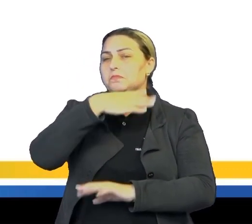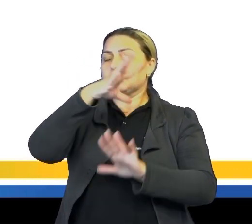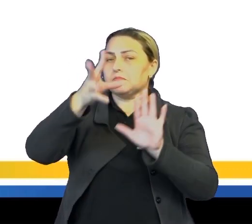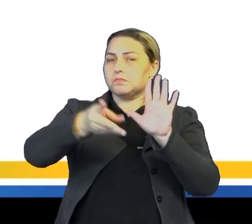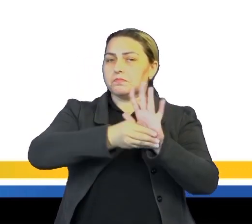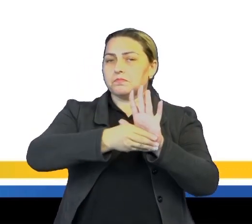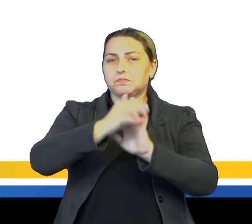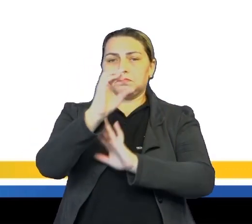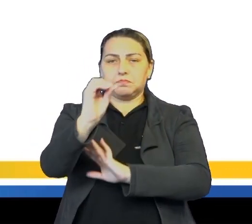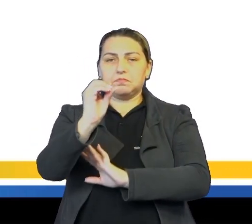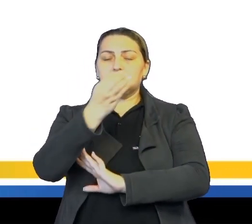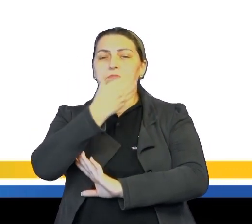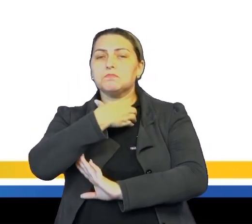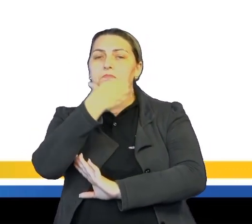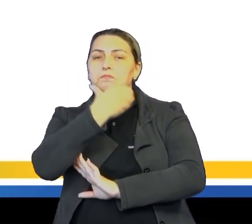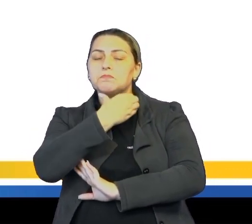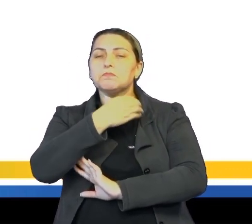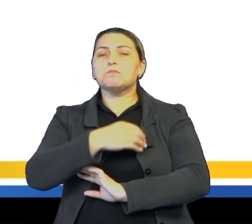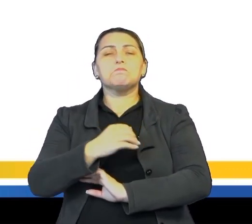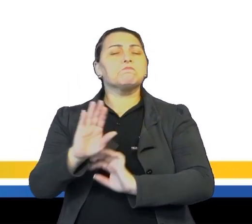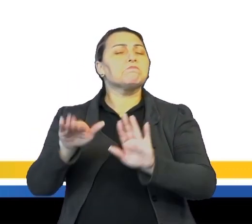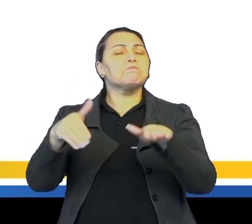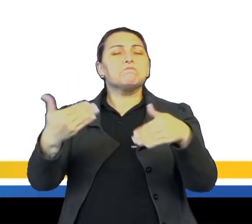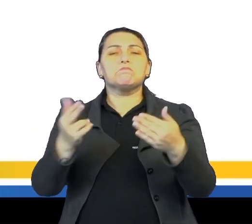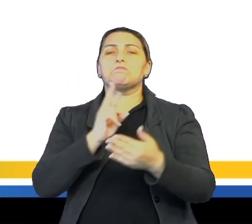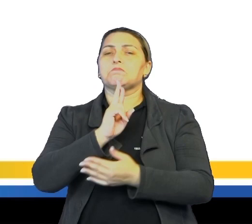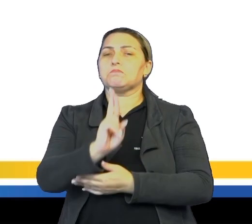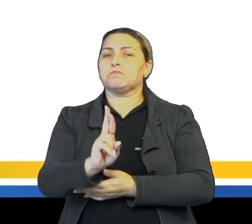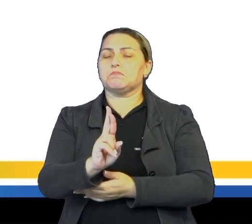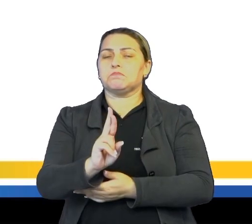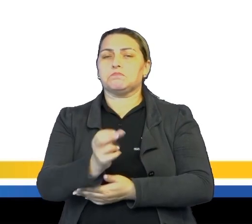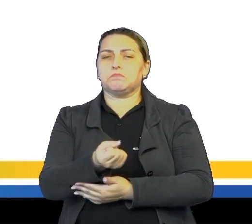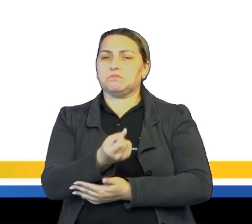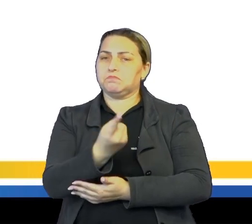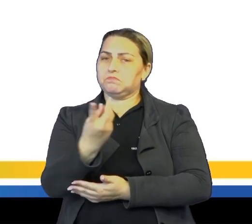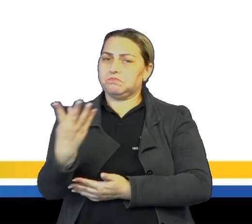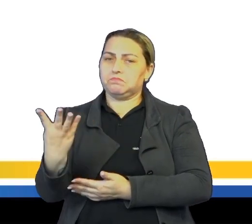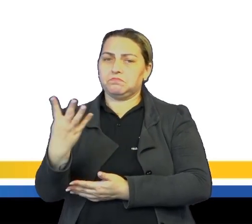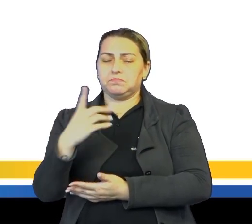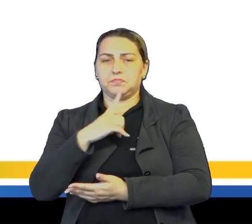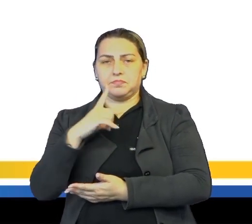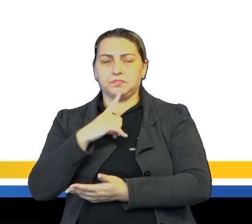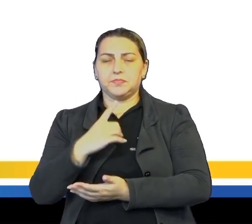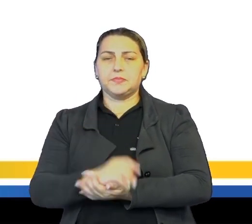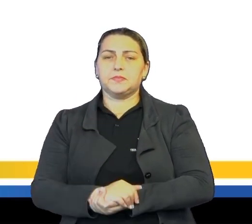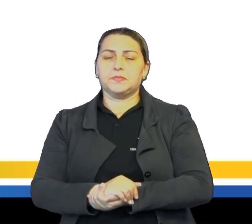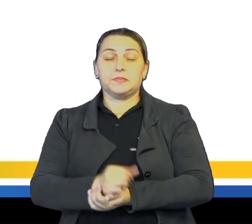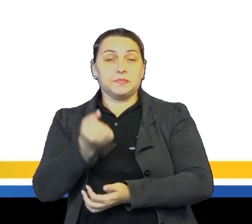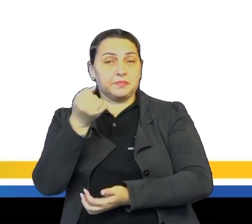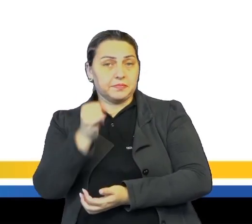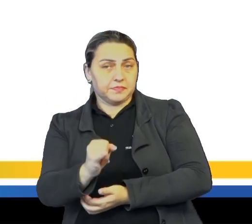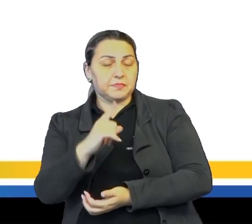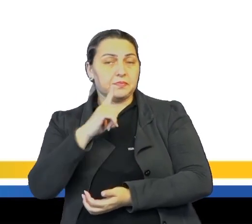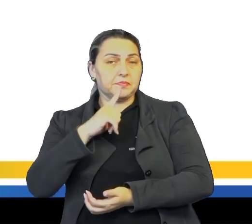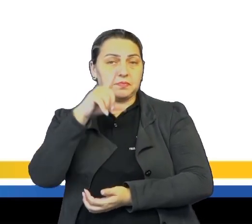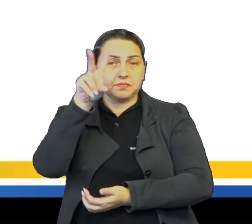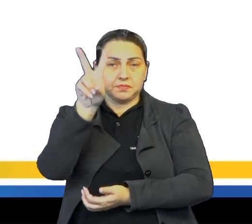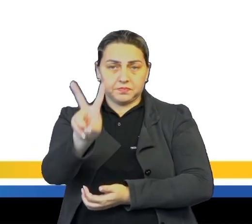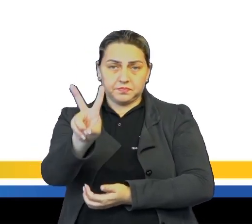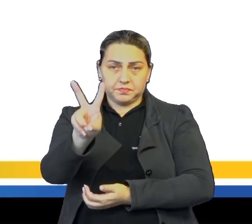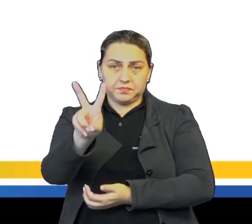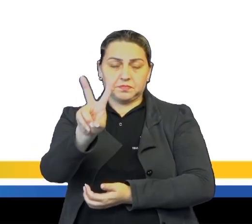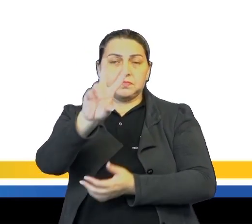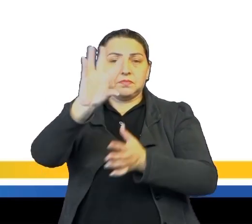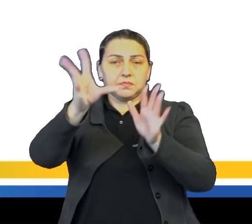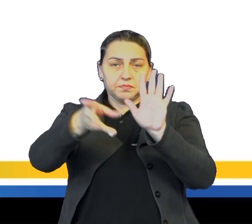eu vou adicionar 0 maçãs Qual será o meu resultado quantas maçãs eu vou ter se você tem duas maçãs